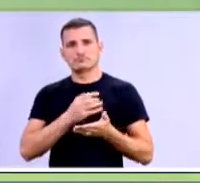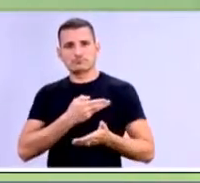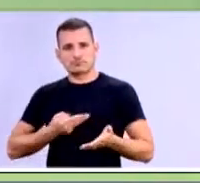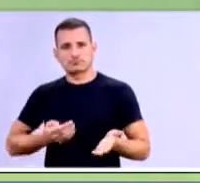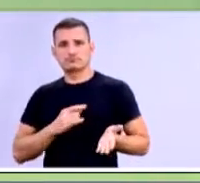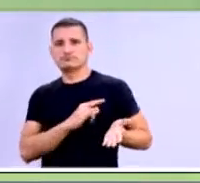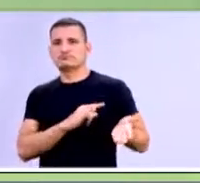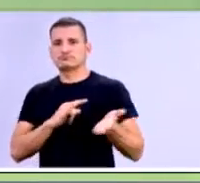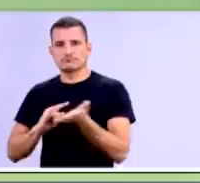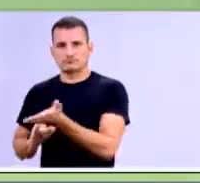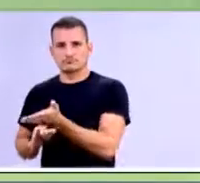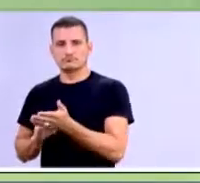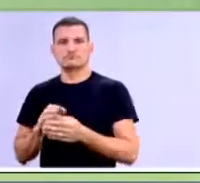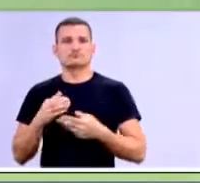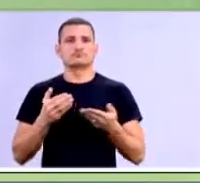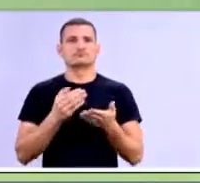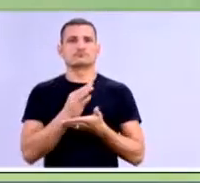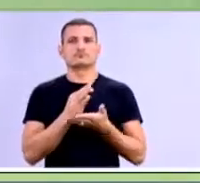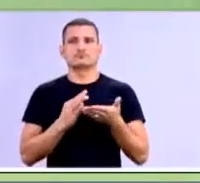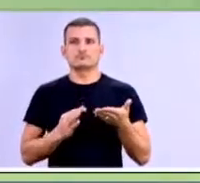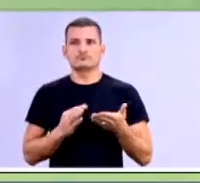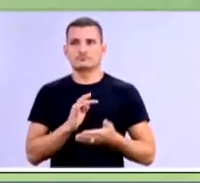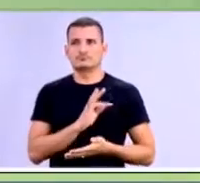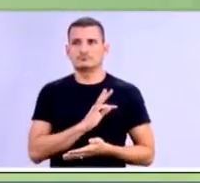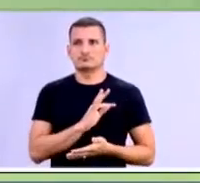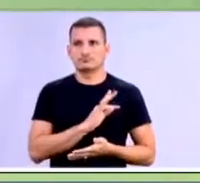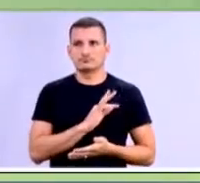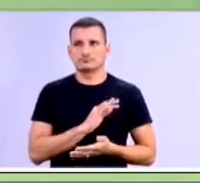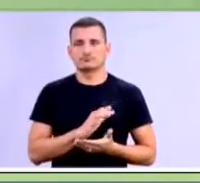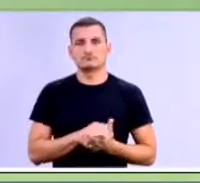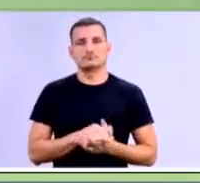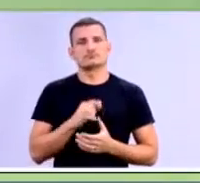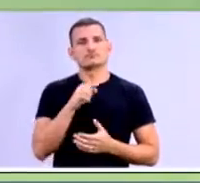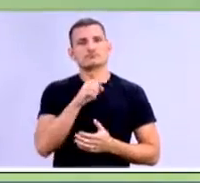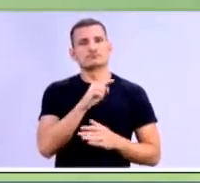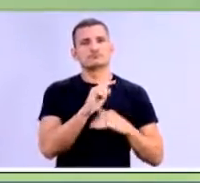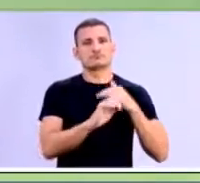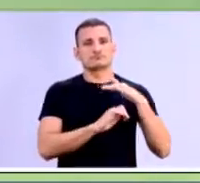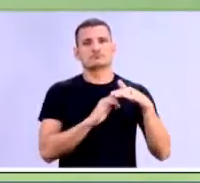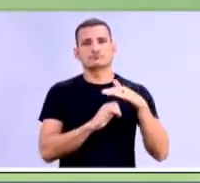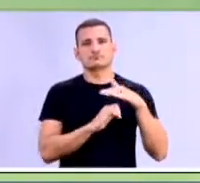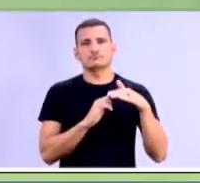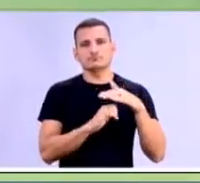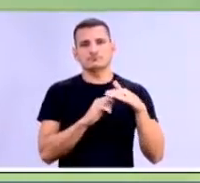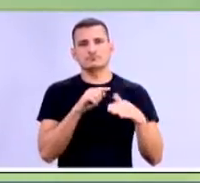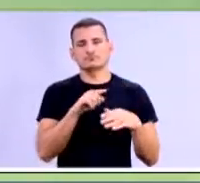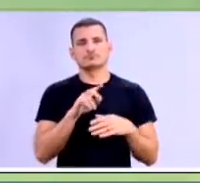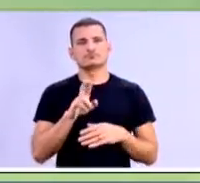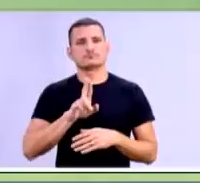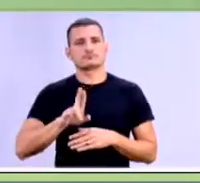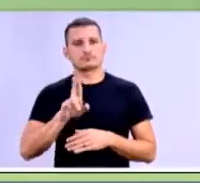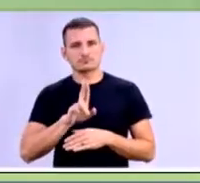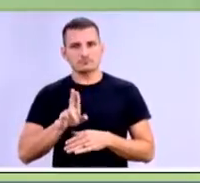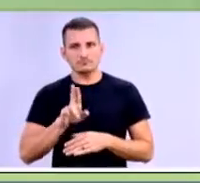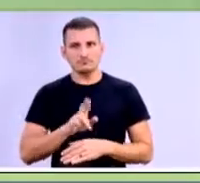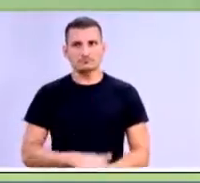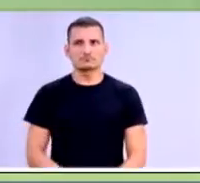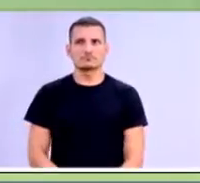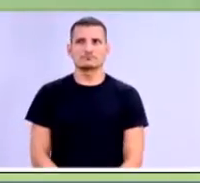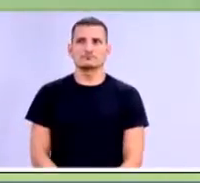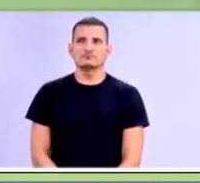será o tipo de texto técnico que esta empresa, que este diretor deve